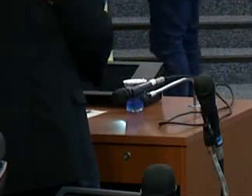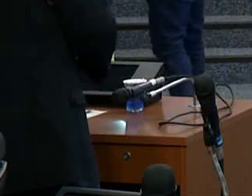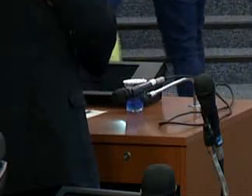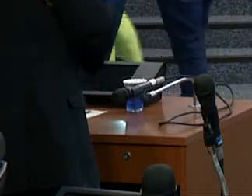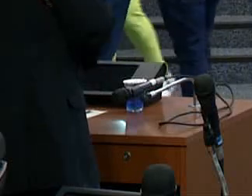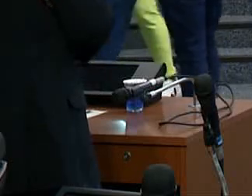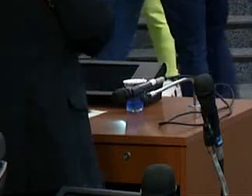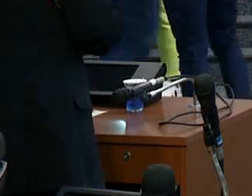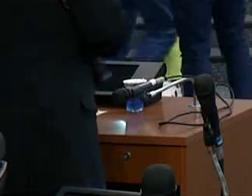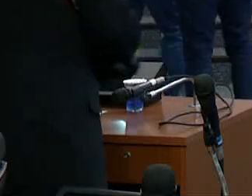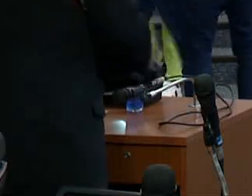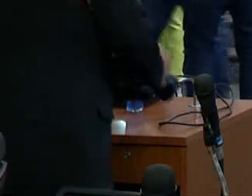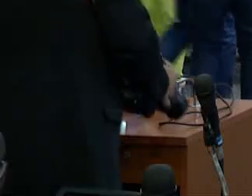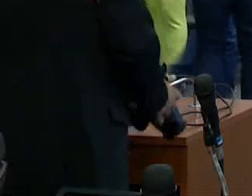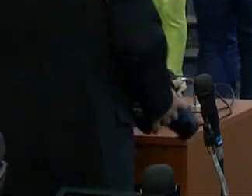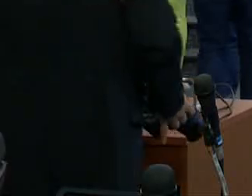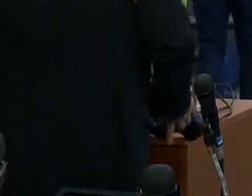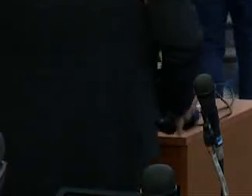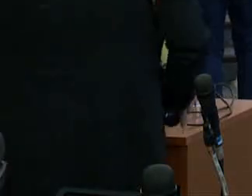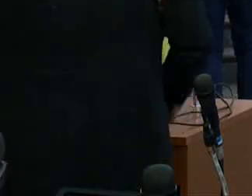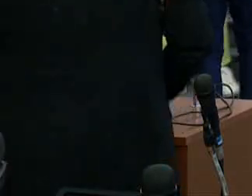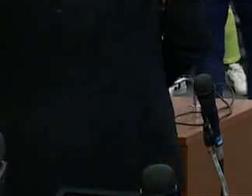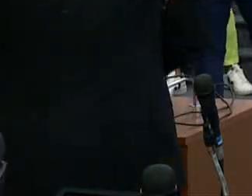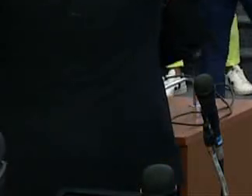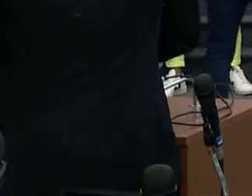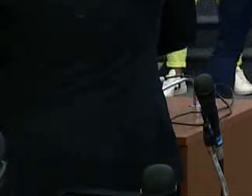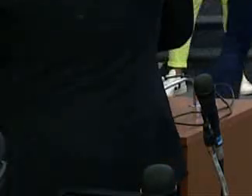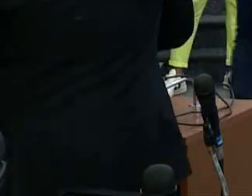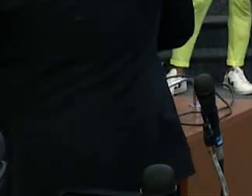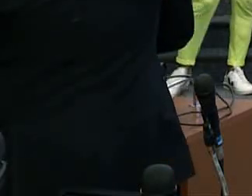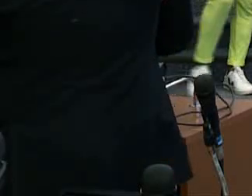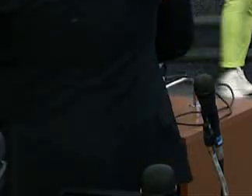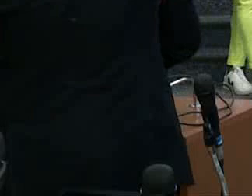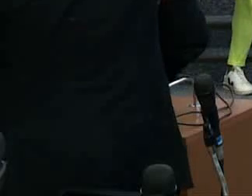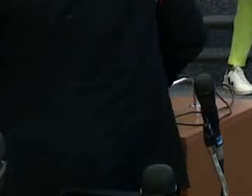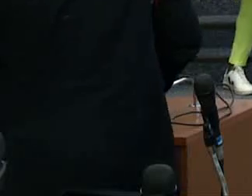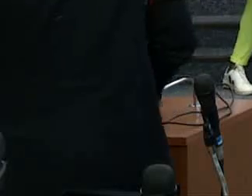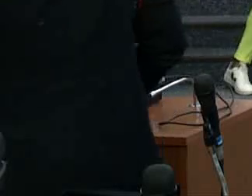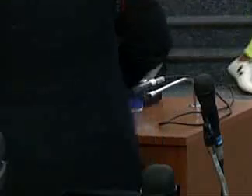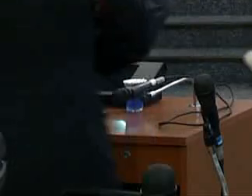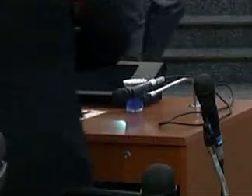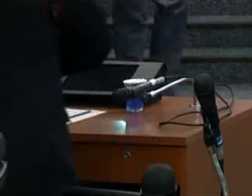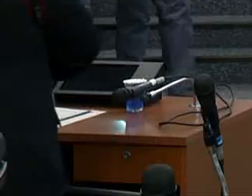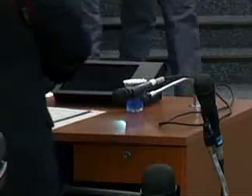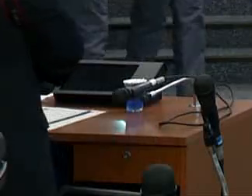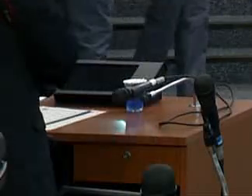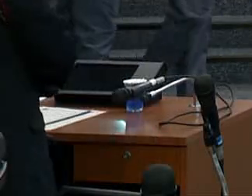Vamos fazer uma foto geral com todos os vereadores presentes.